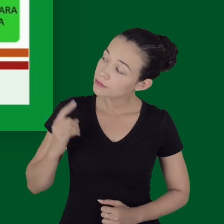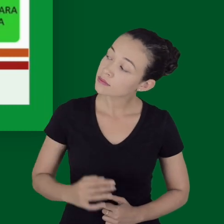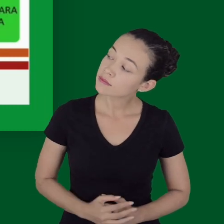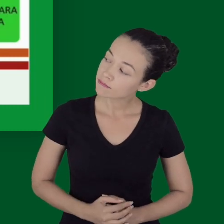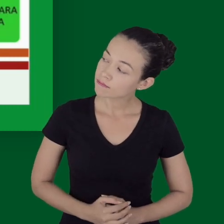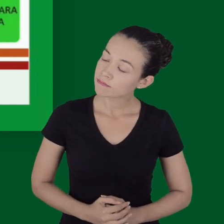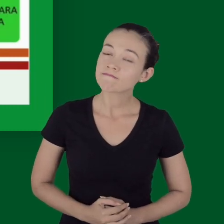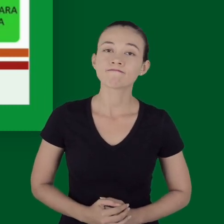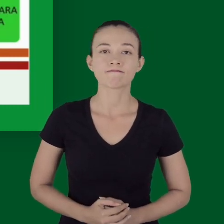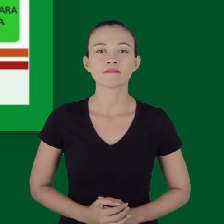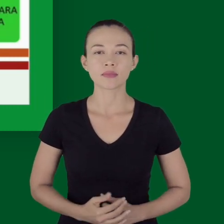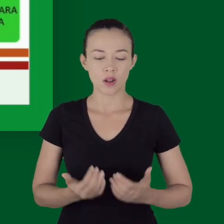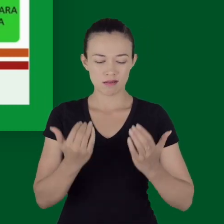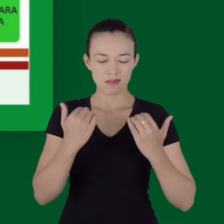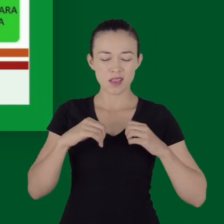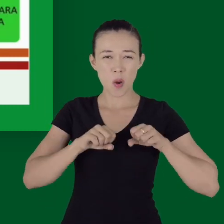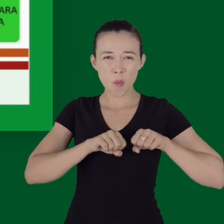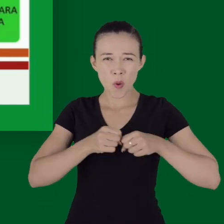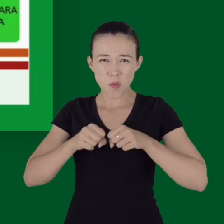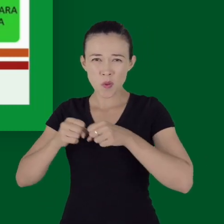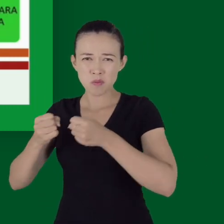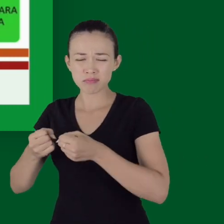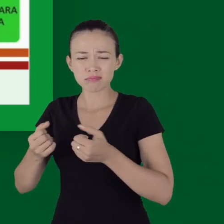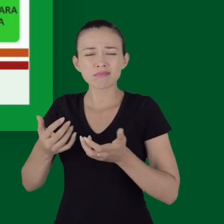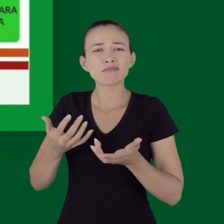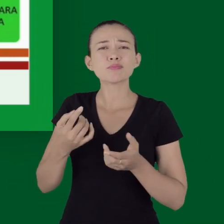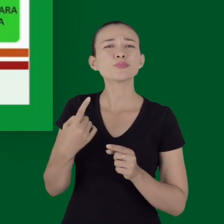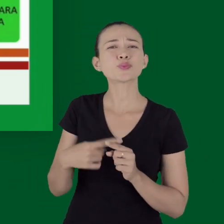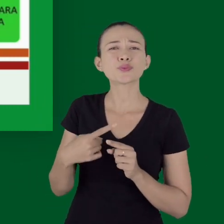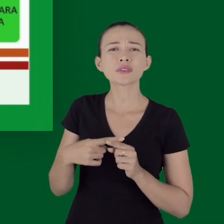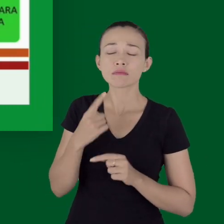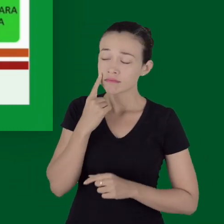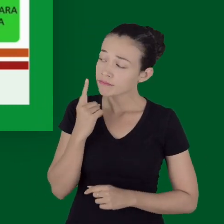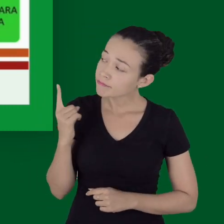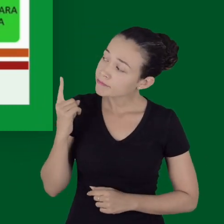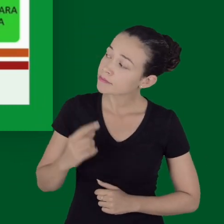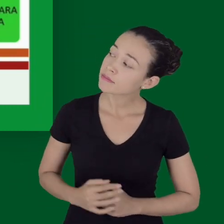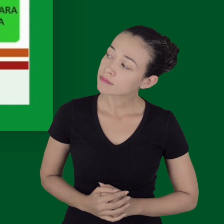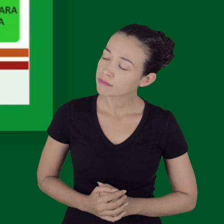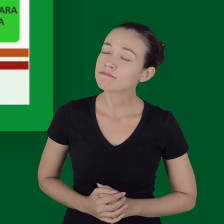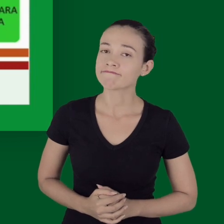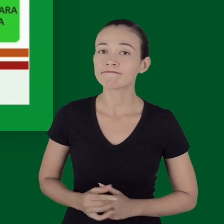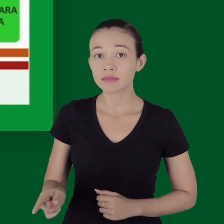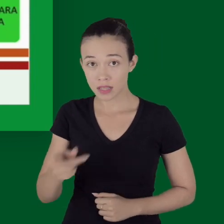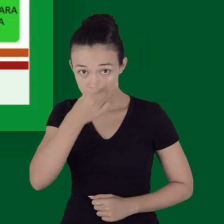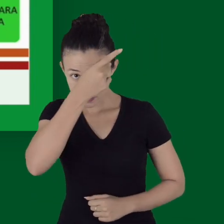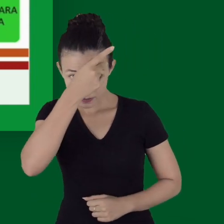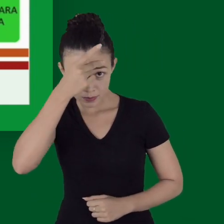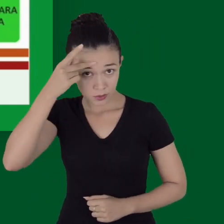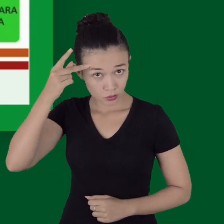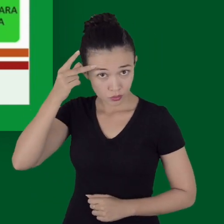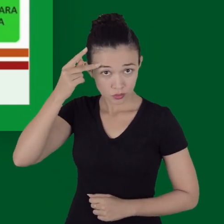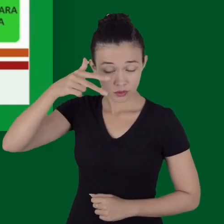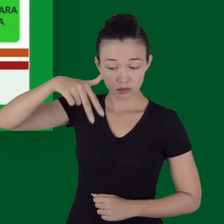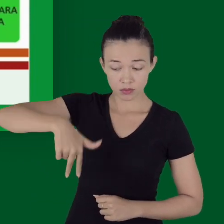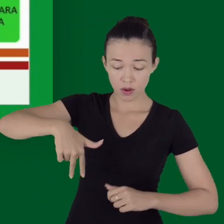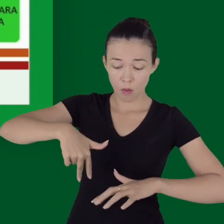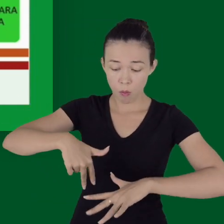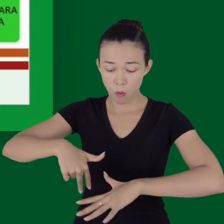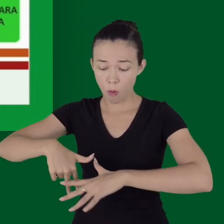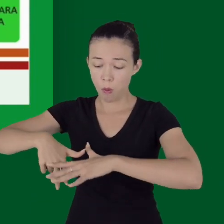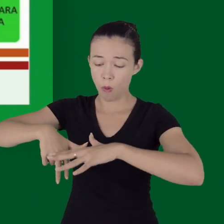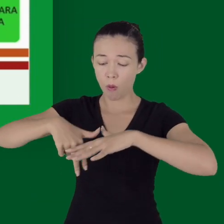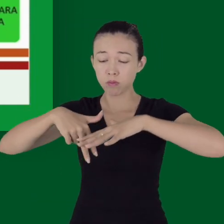Estou falando um pouco sobre o mecanismo de lesão, né? Em uma situação de imersão ou submersão, ocorre